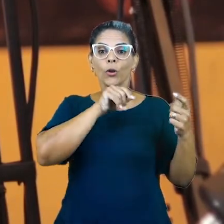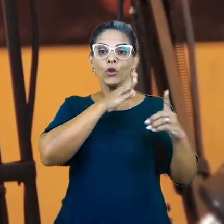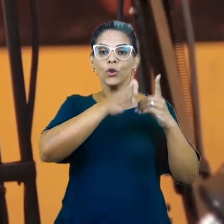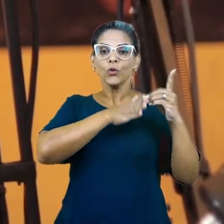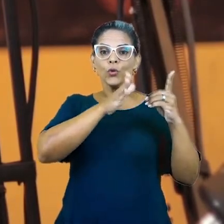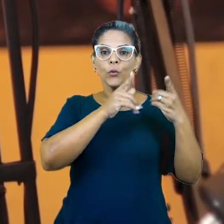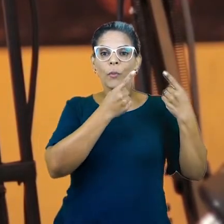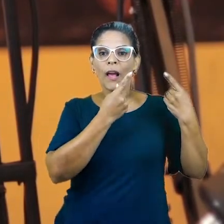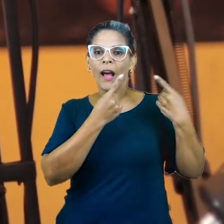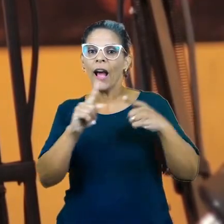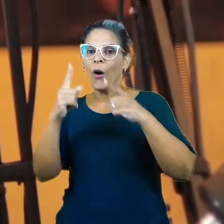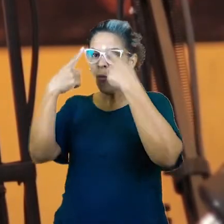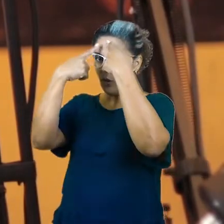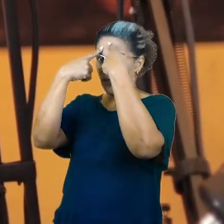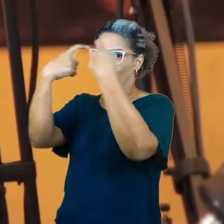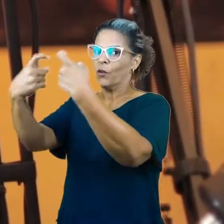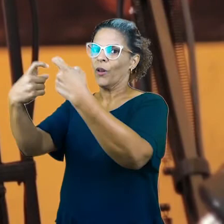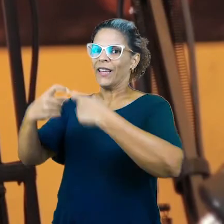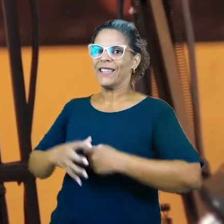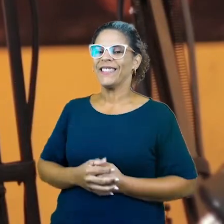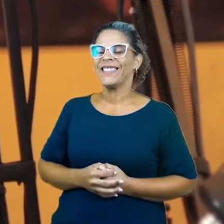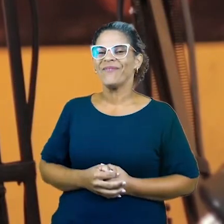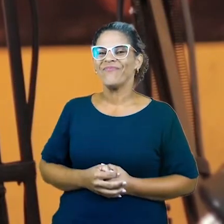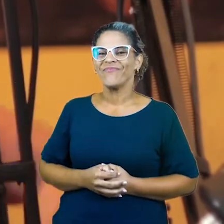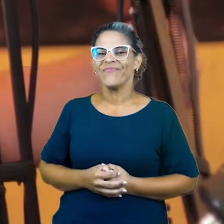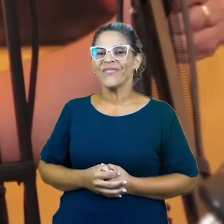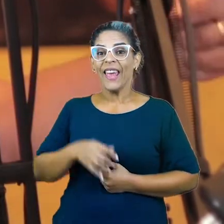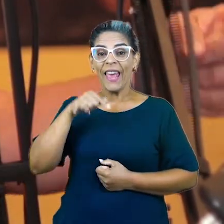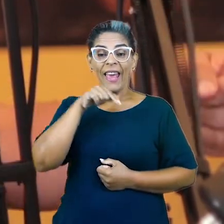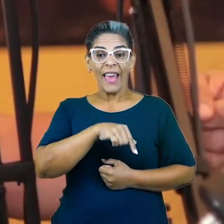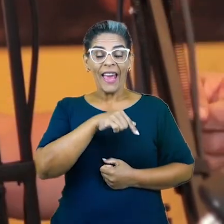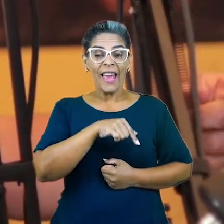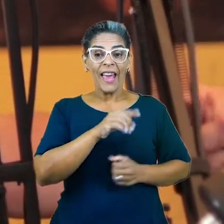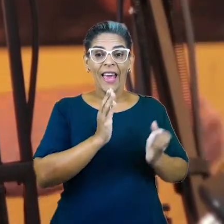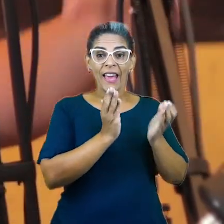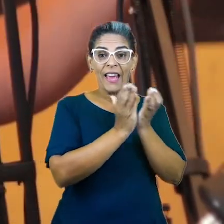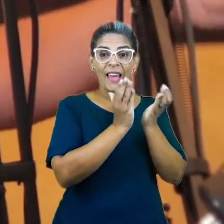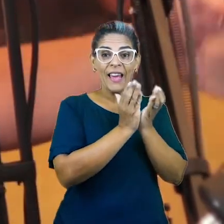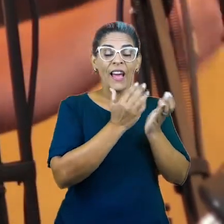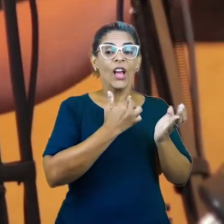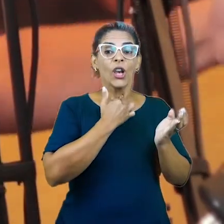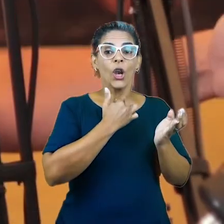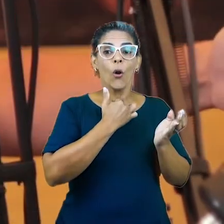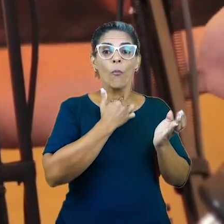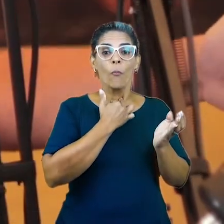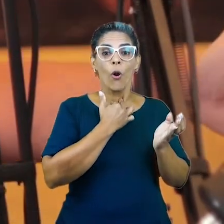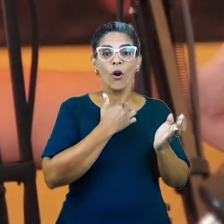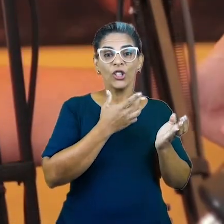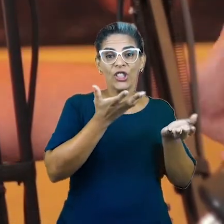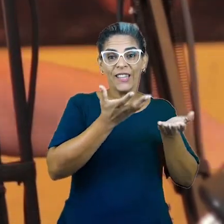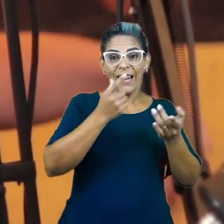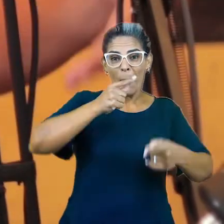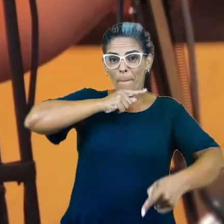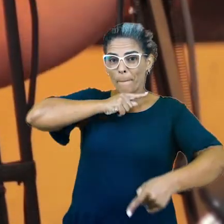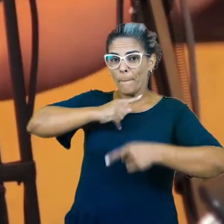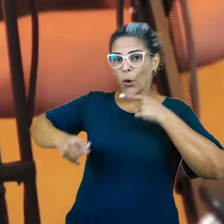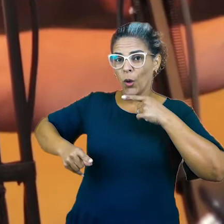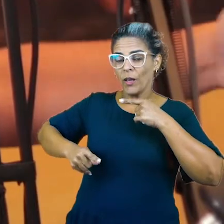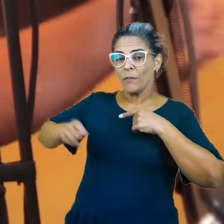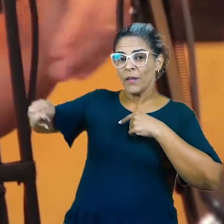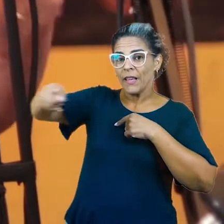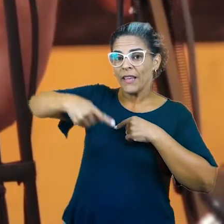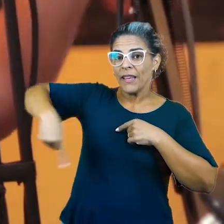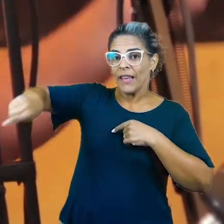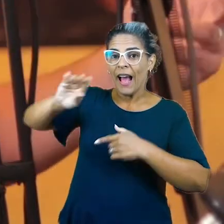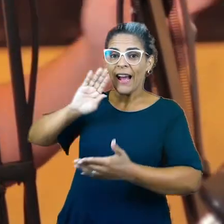violência. Ele não pode impedir que as outras religiões existam e tenham as suas práticas